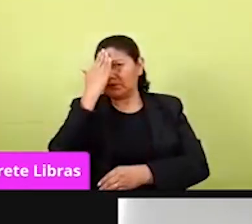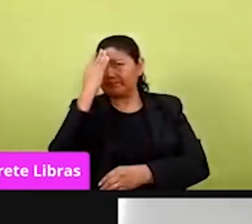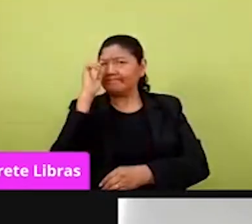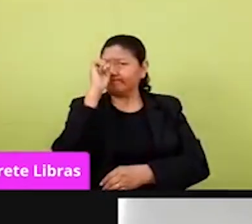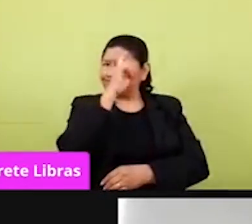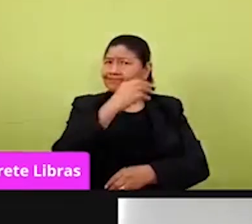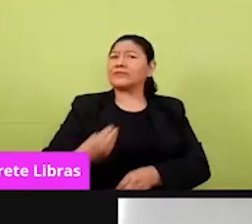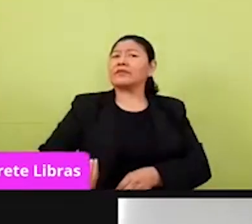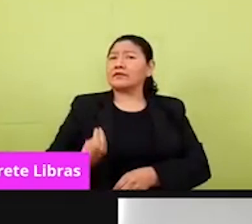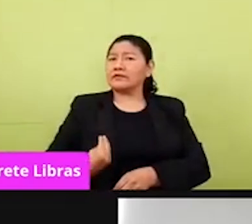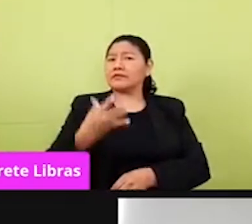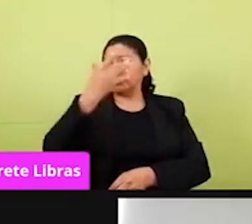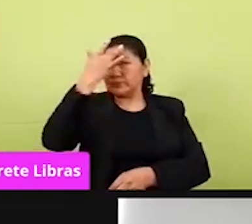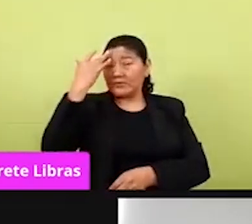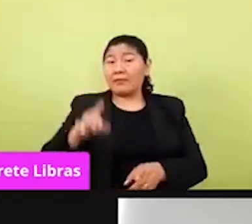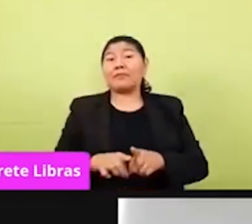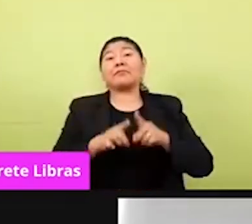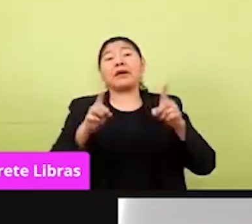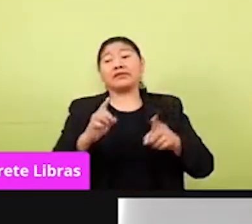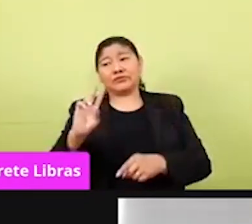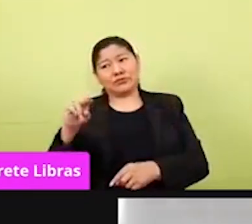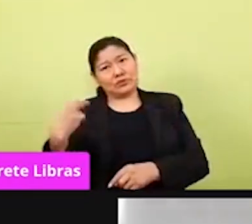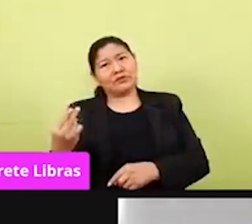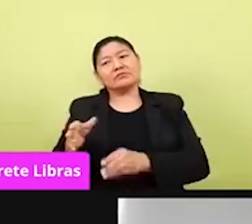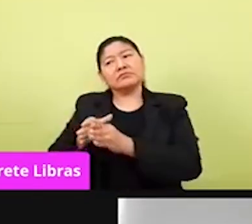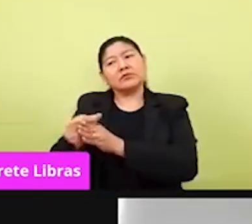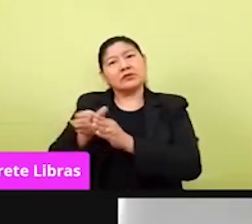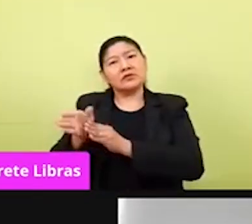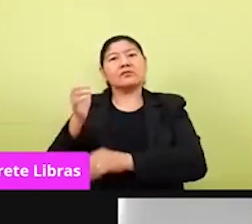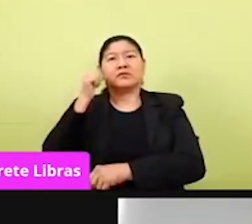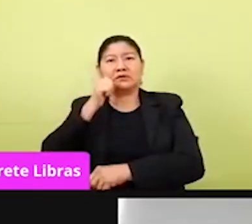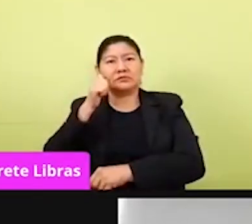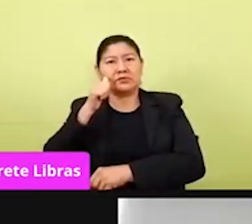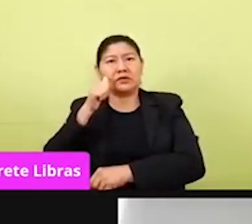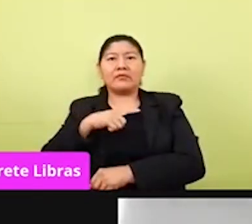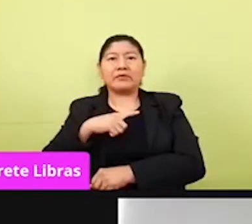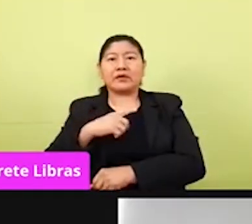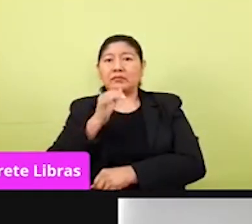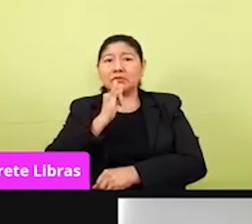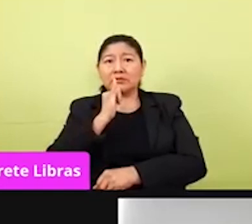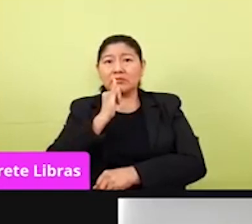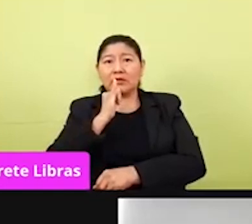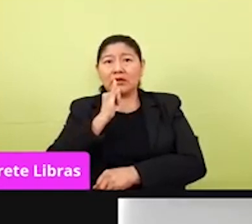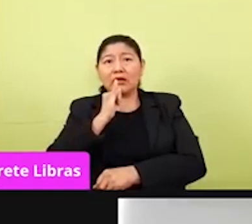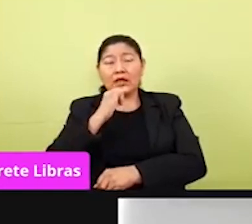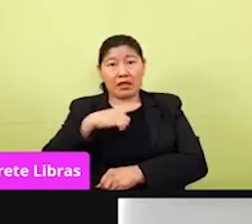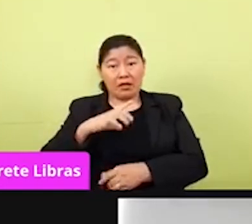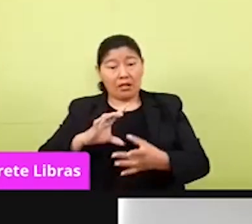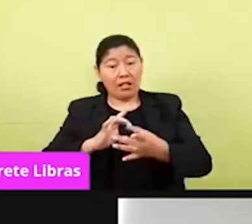para as meninas, né, que tenham a sua autonomia econômica. A autonomia econômica não é sinônimo